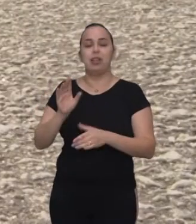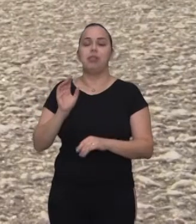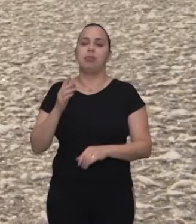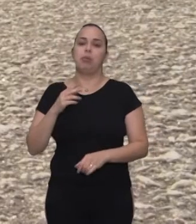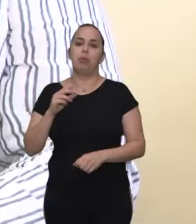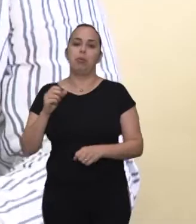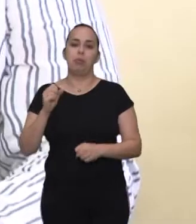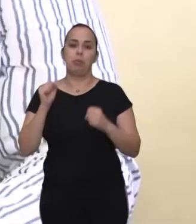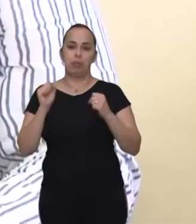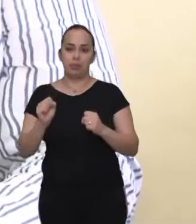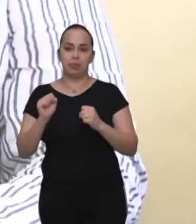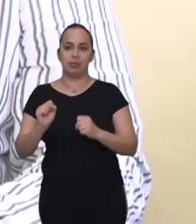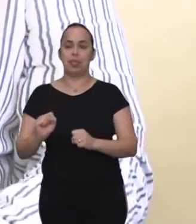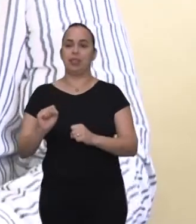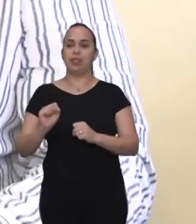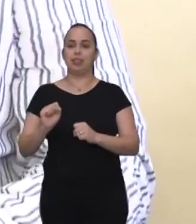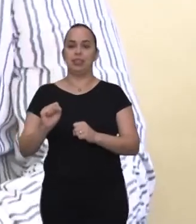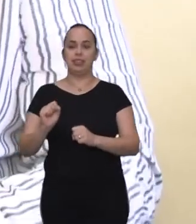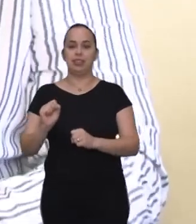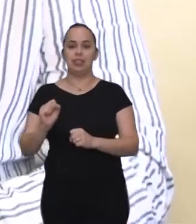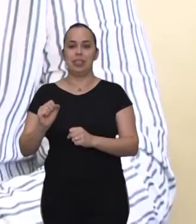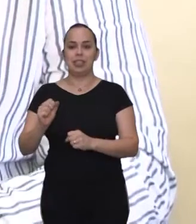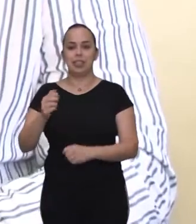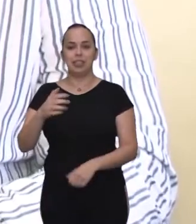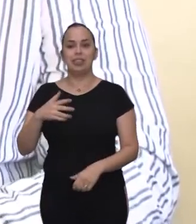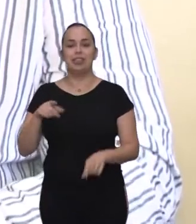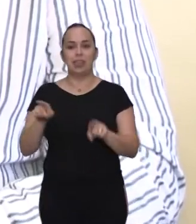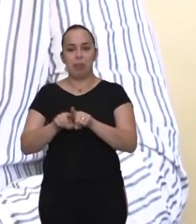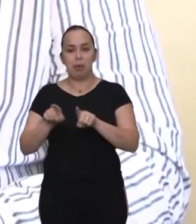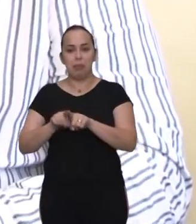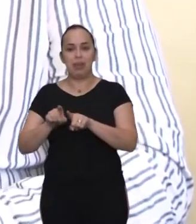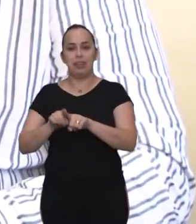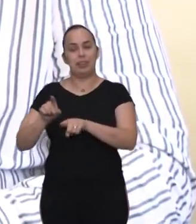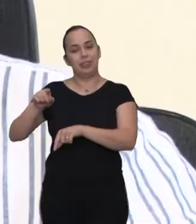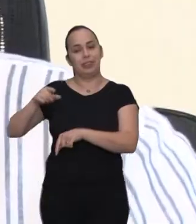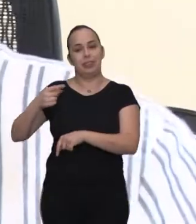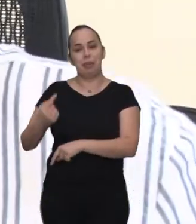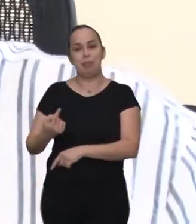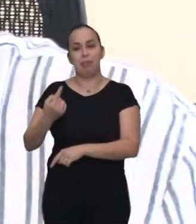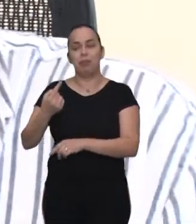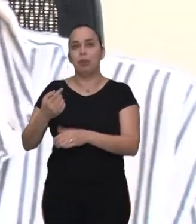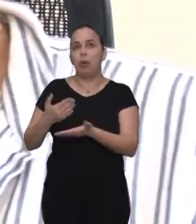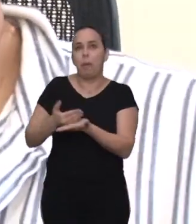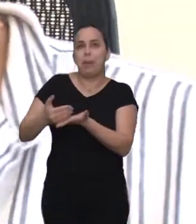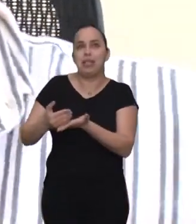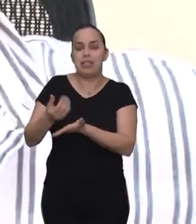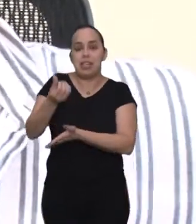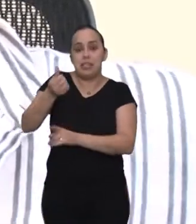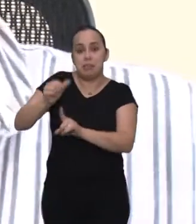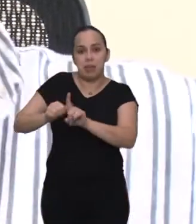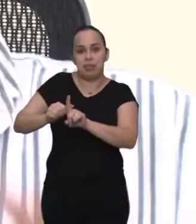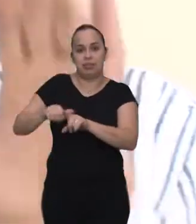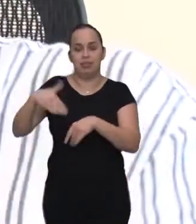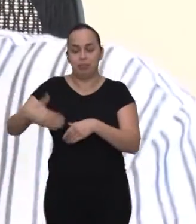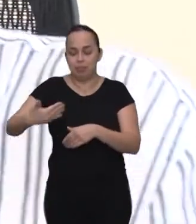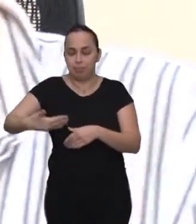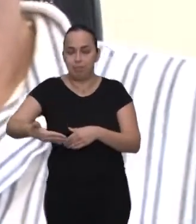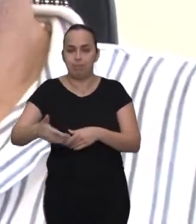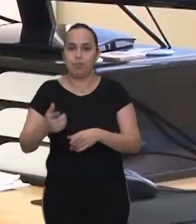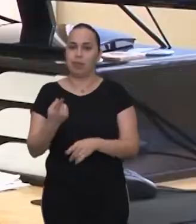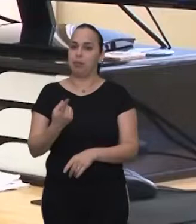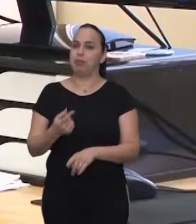licença ambiental prévia O Poder Executivo pretende concluir o processo licitatório ainda no primeiro semestre de